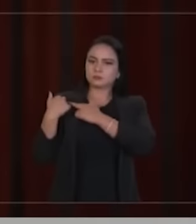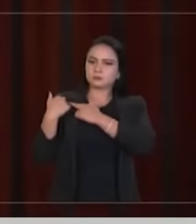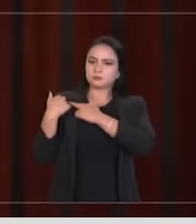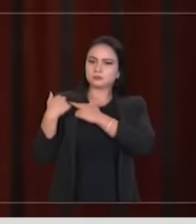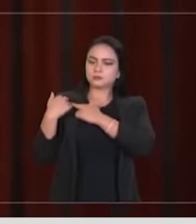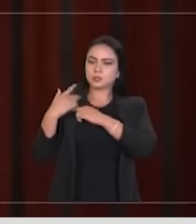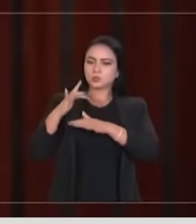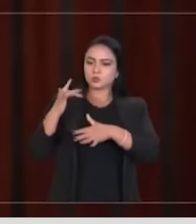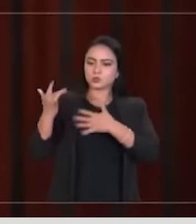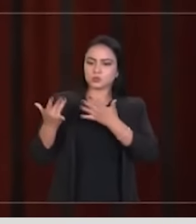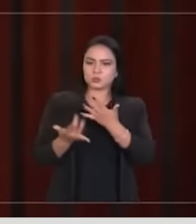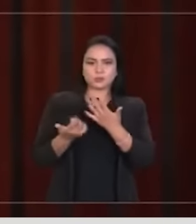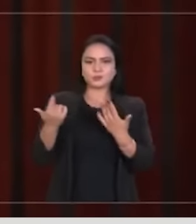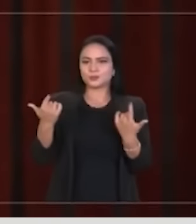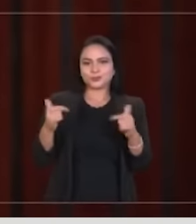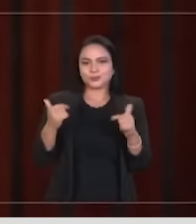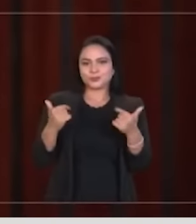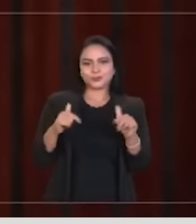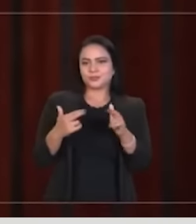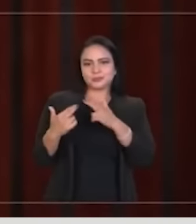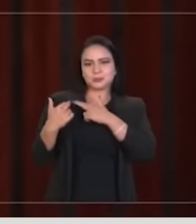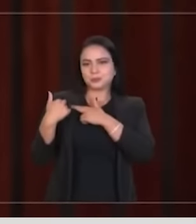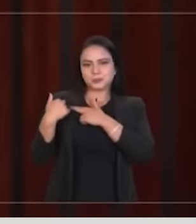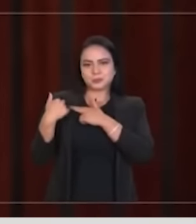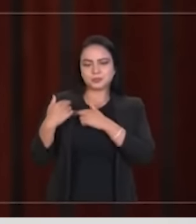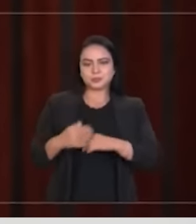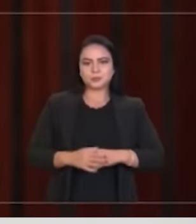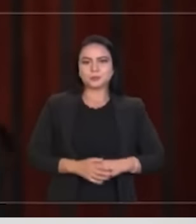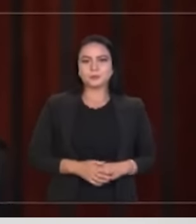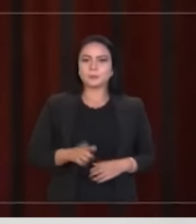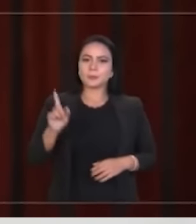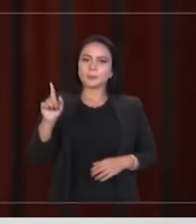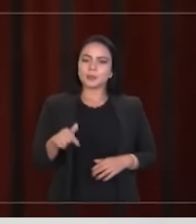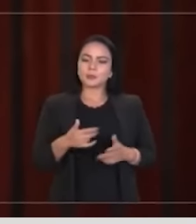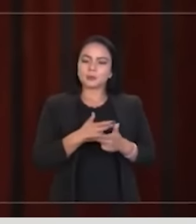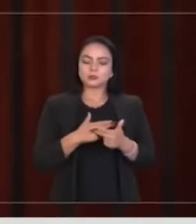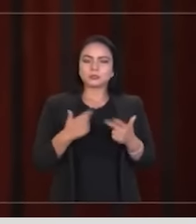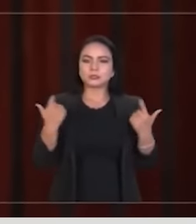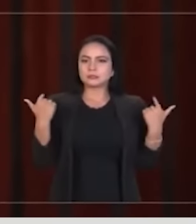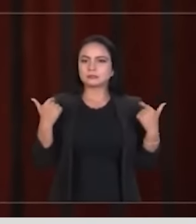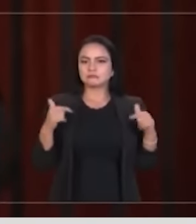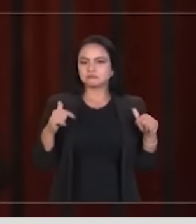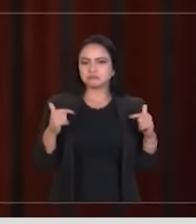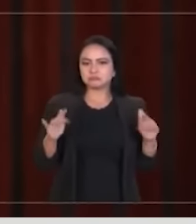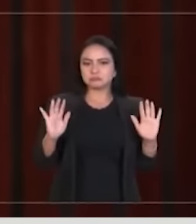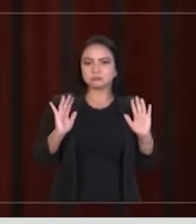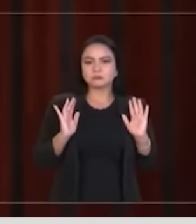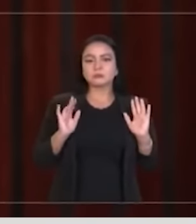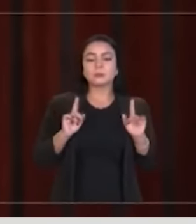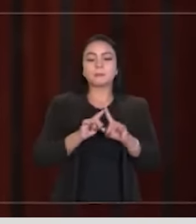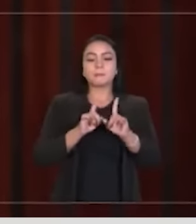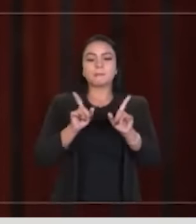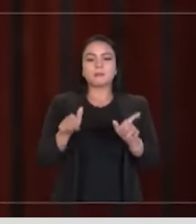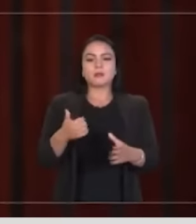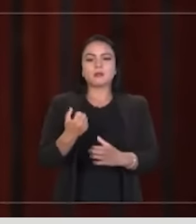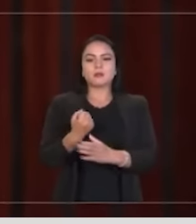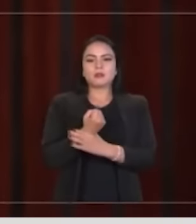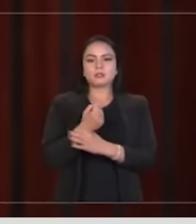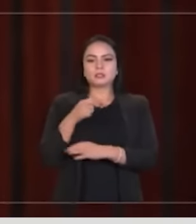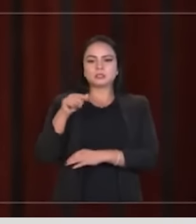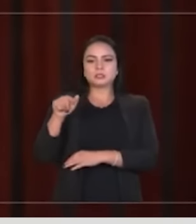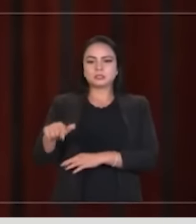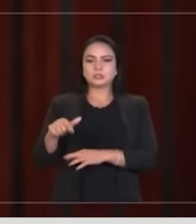As redes sociais não têm responsabilidade. É algo irresponsável. E para garantir essa